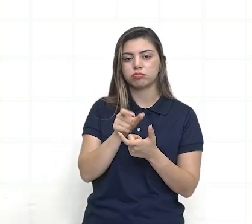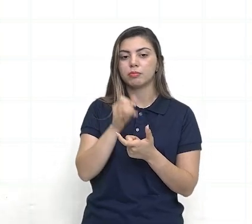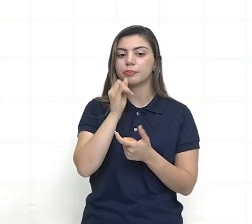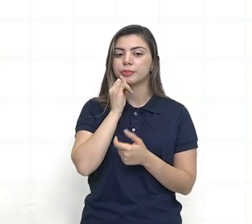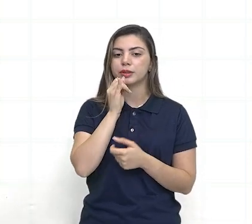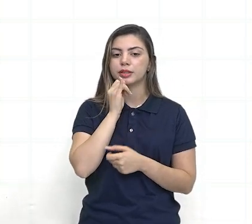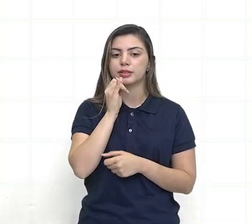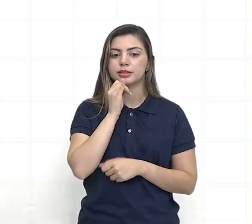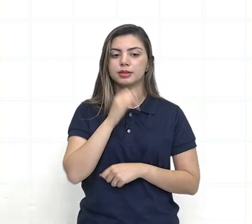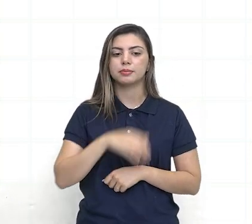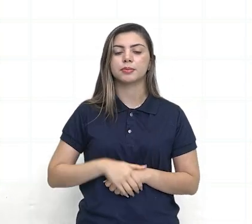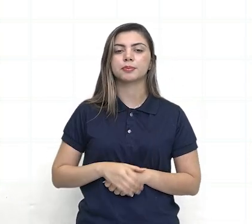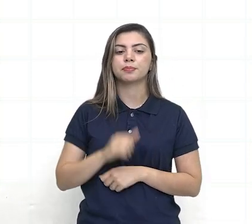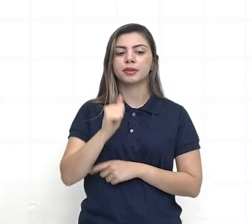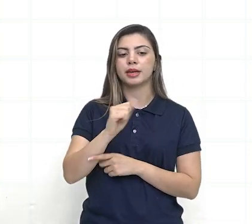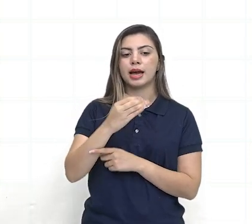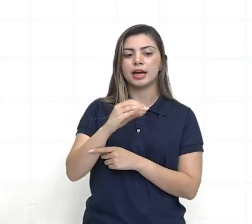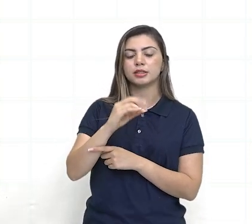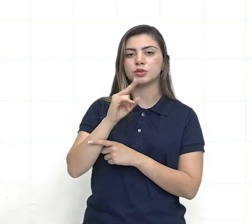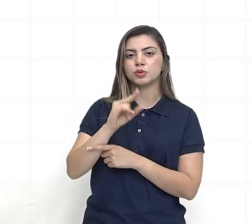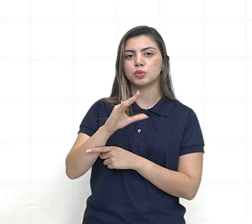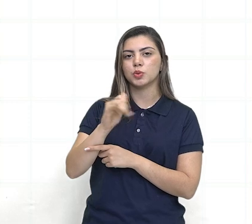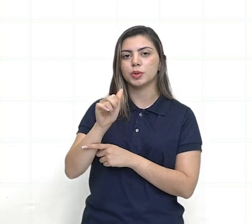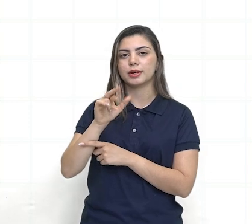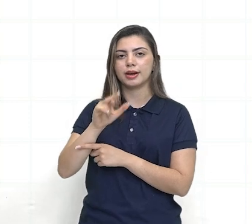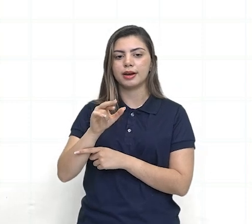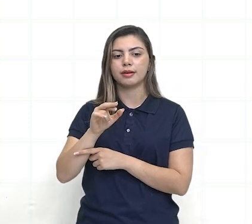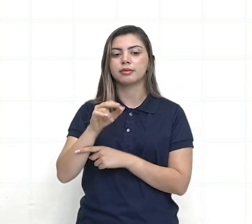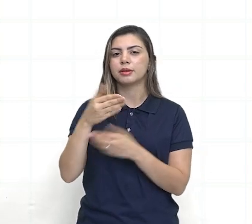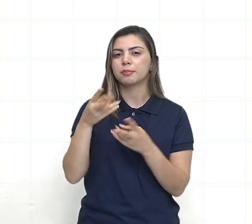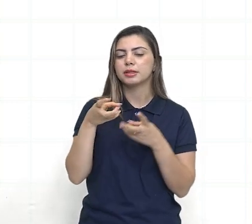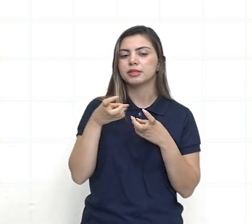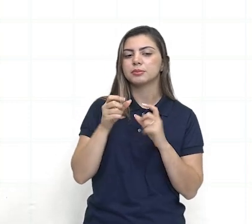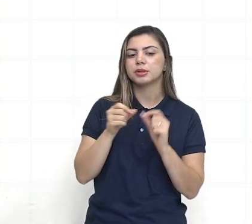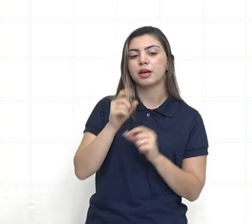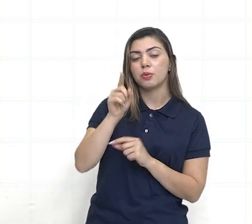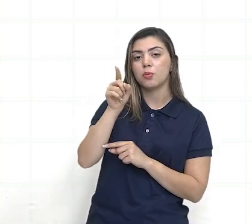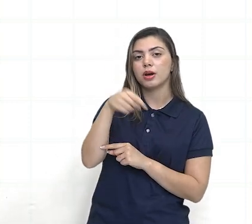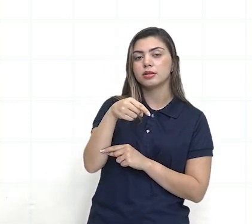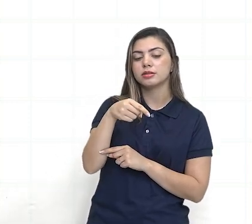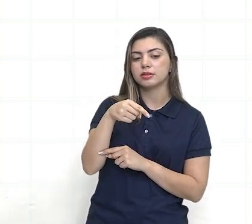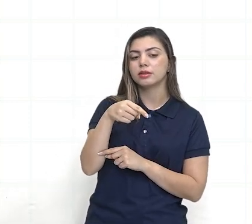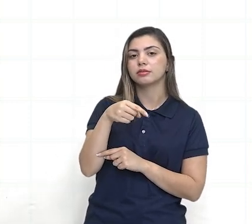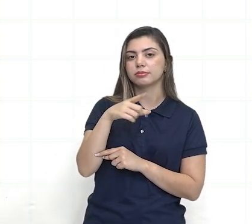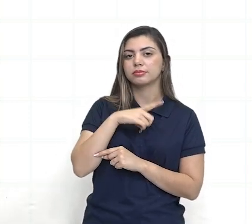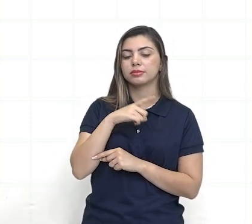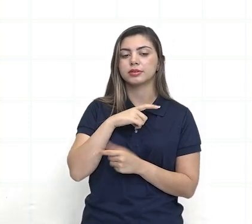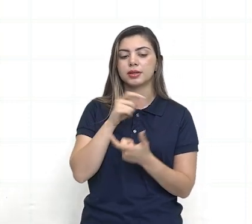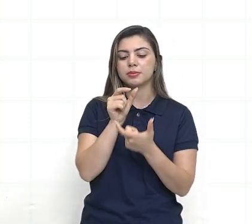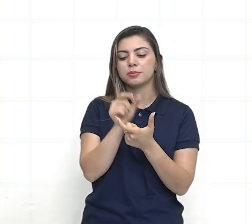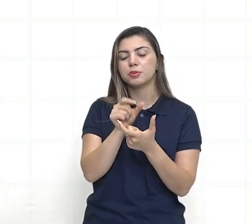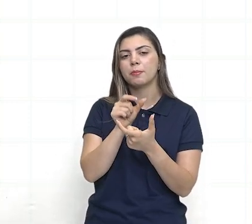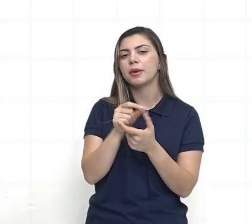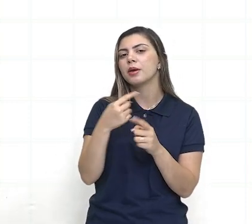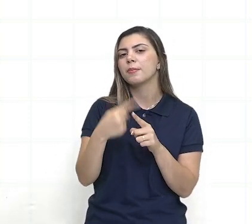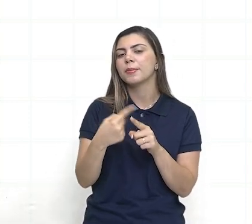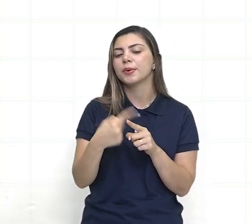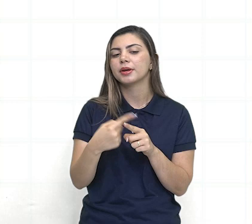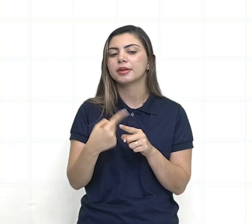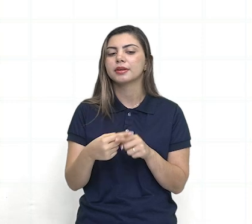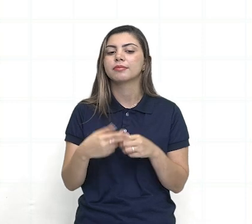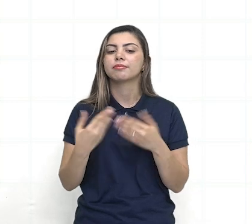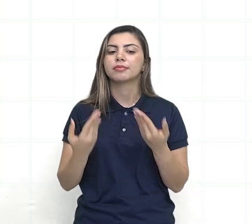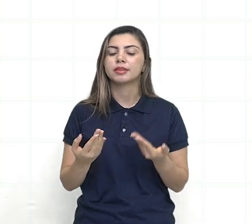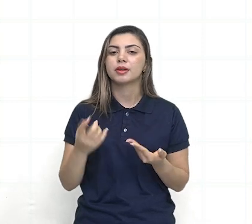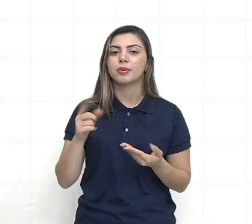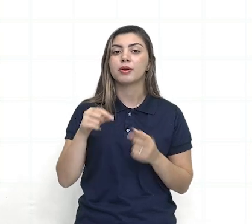Exemplo, açúcar. Veja, a sílaba tônica é aqui. Leva o acento gráfico. Por quê, professora? Porque